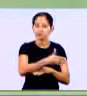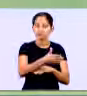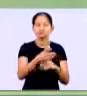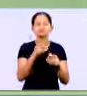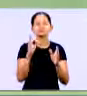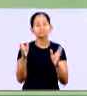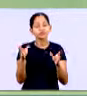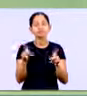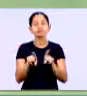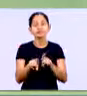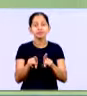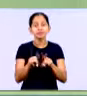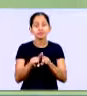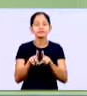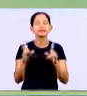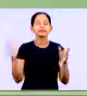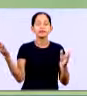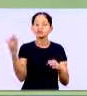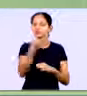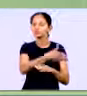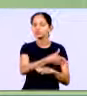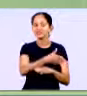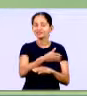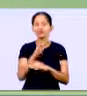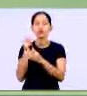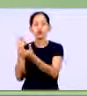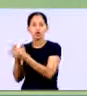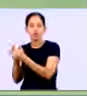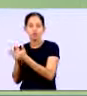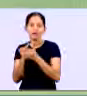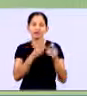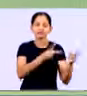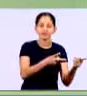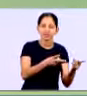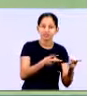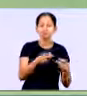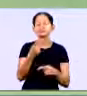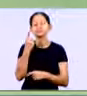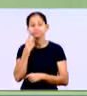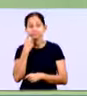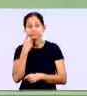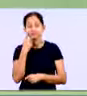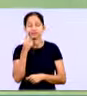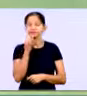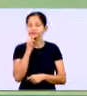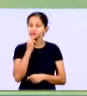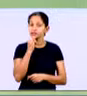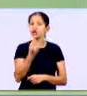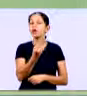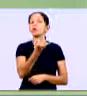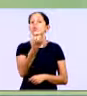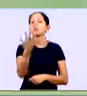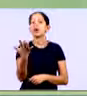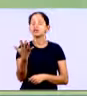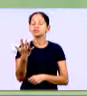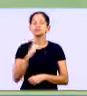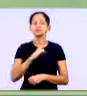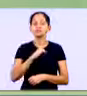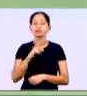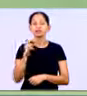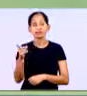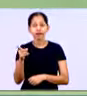tá? Que vai ser utilizado diretamente na produção. O orçamento de matéria-prima direta detalha as quantidades